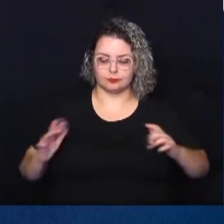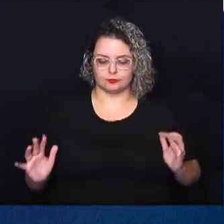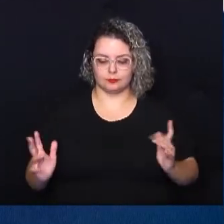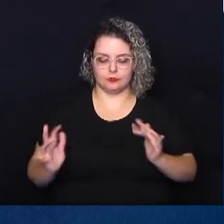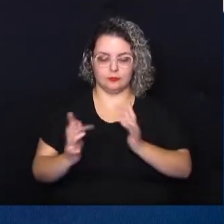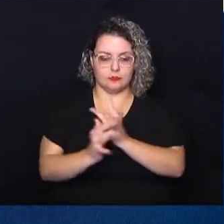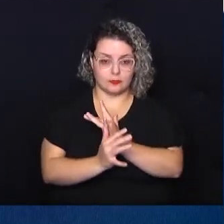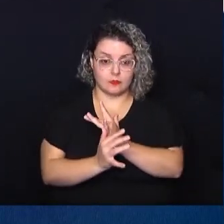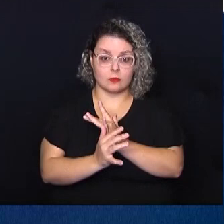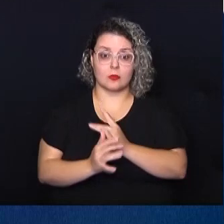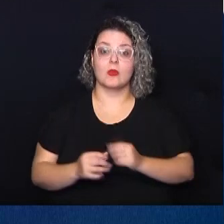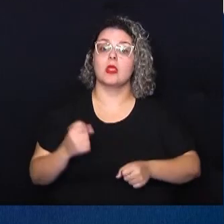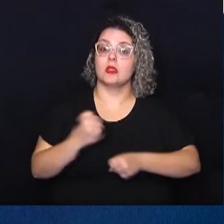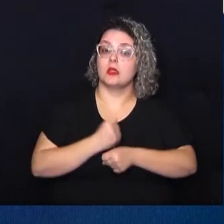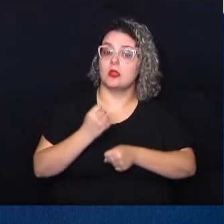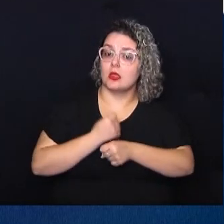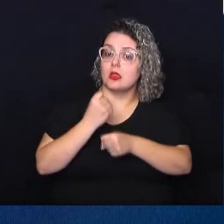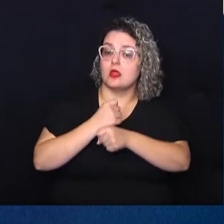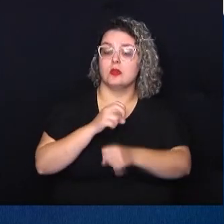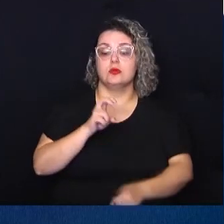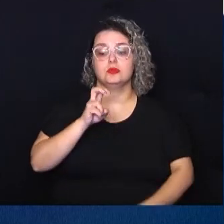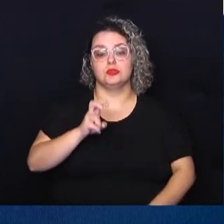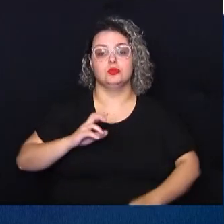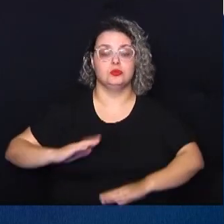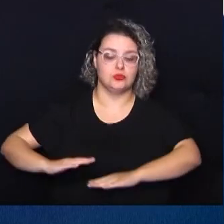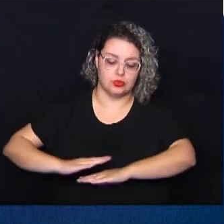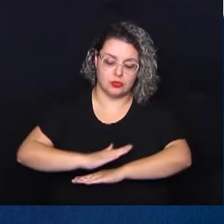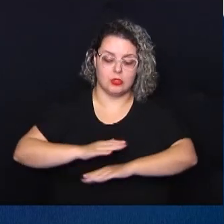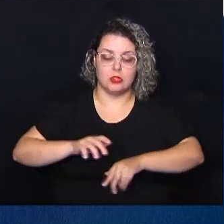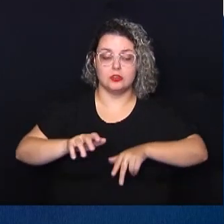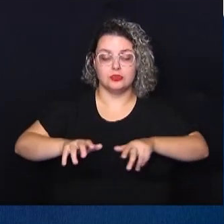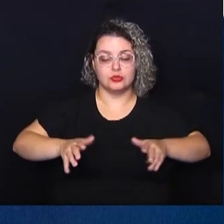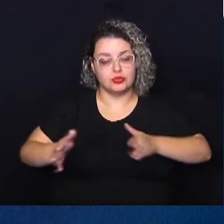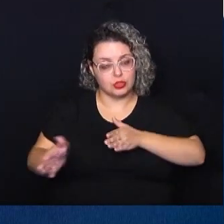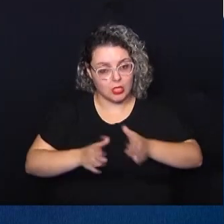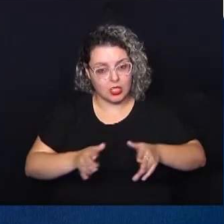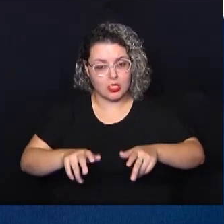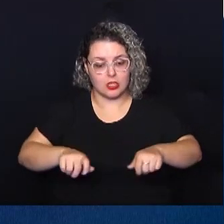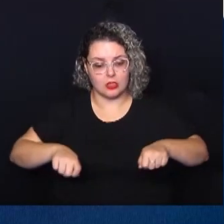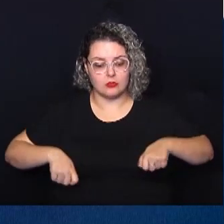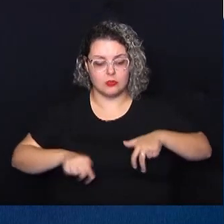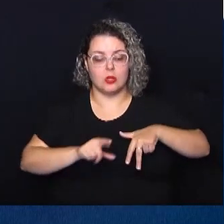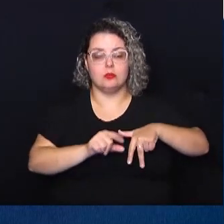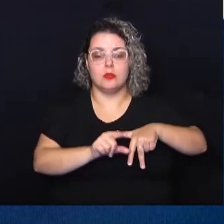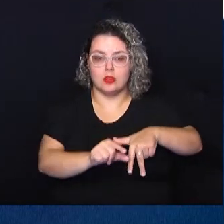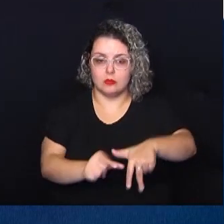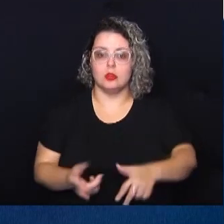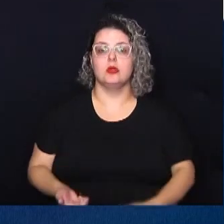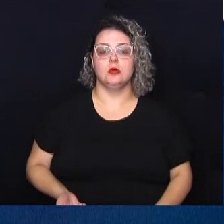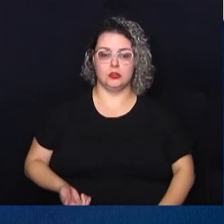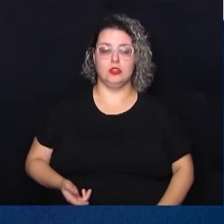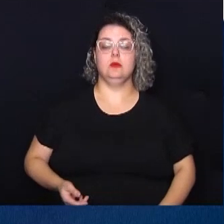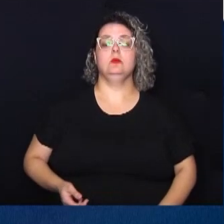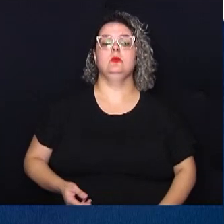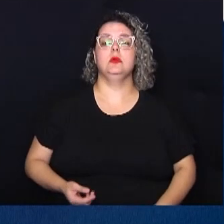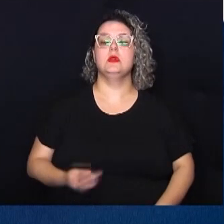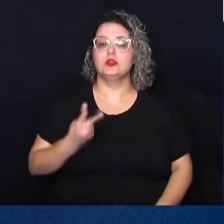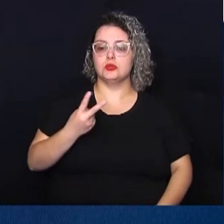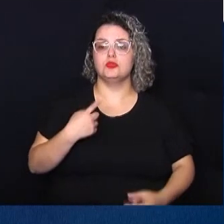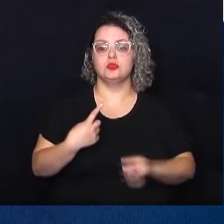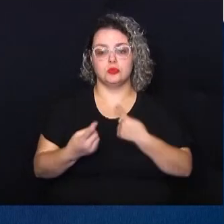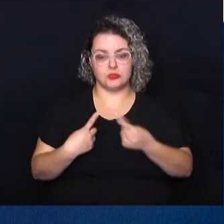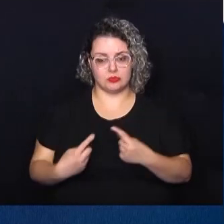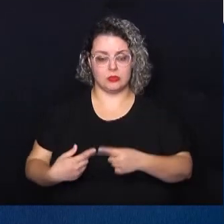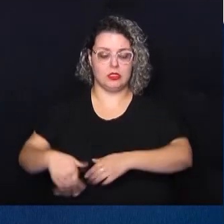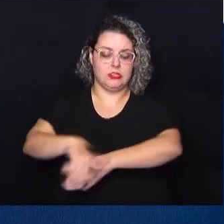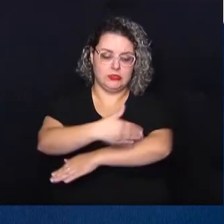pedestres e a construção de 5 rampas de acessibilidade entre as avenidas Ângelo Simões e Washington Luiz.